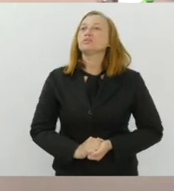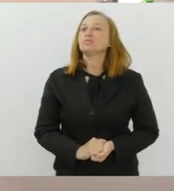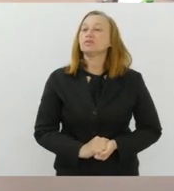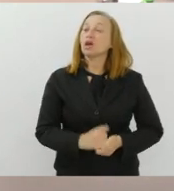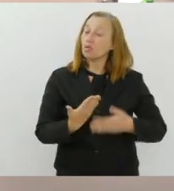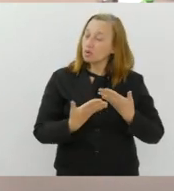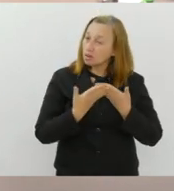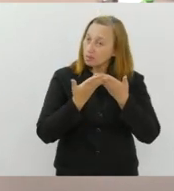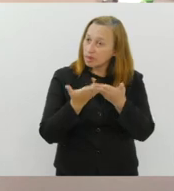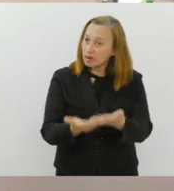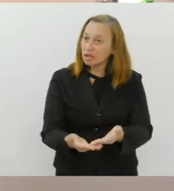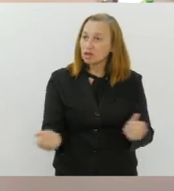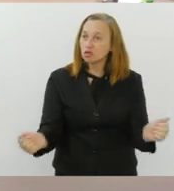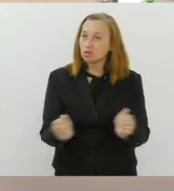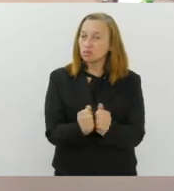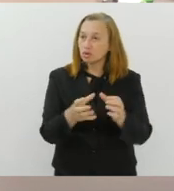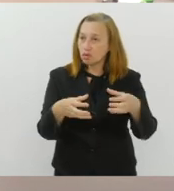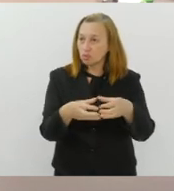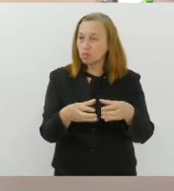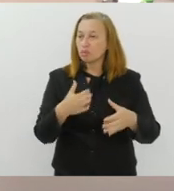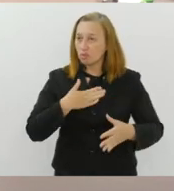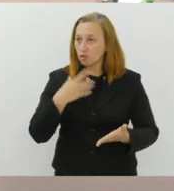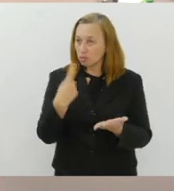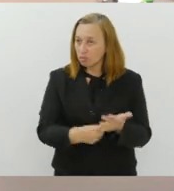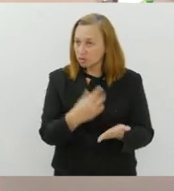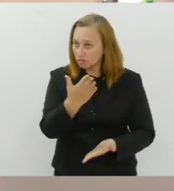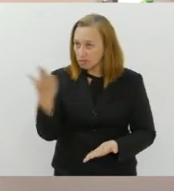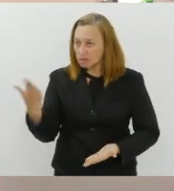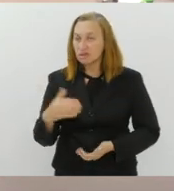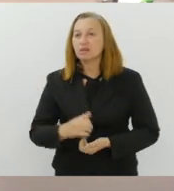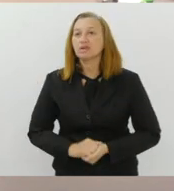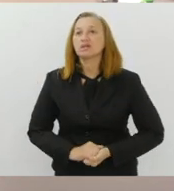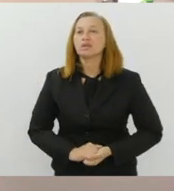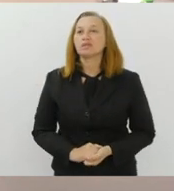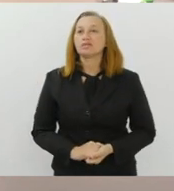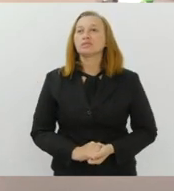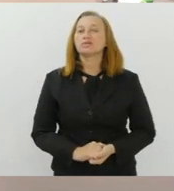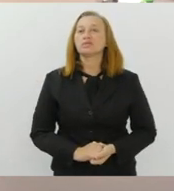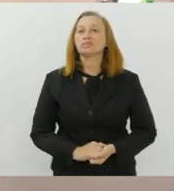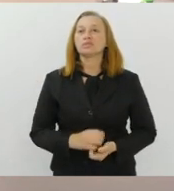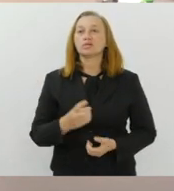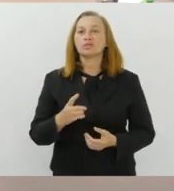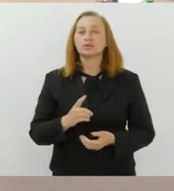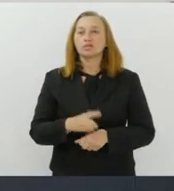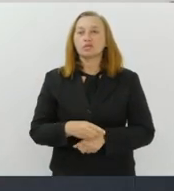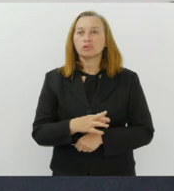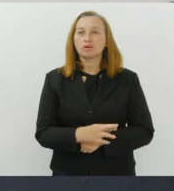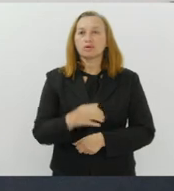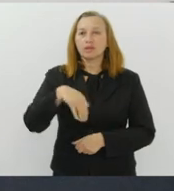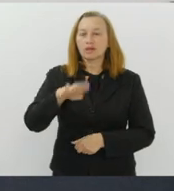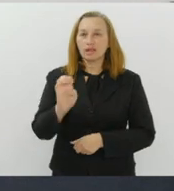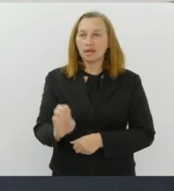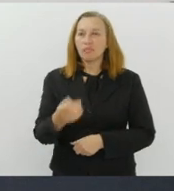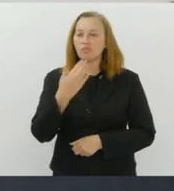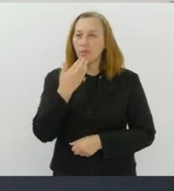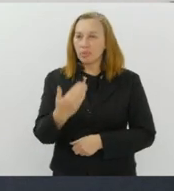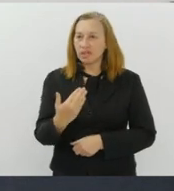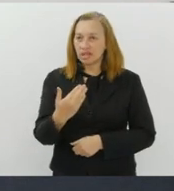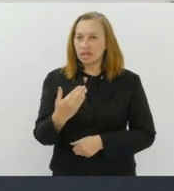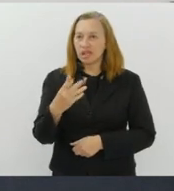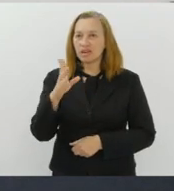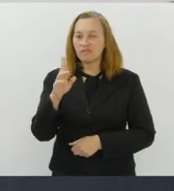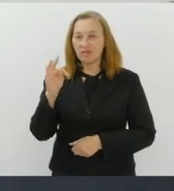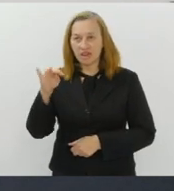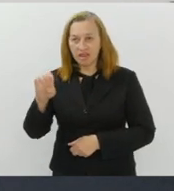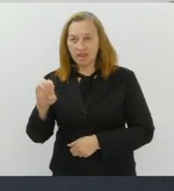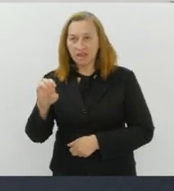caminho junto ao comitê. É meu compromisso com vocês. Doutor Guilherme. Encaminhem para mim. Eu vou, então, pedir vênia aqui